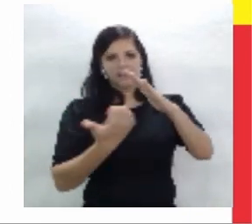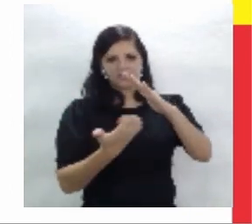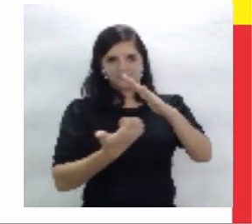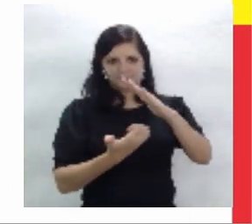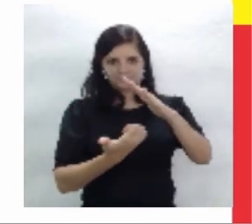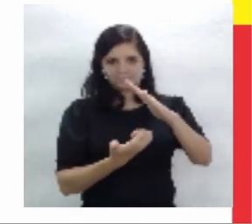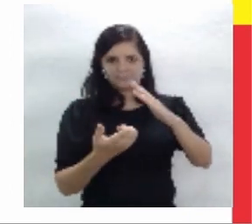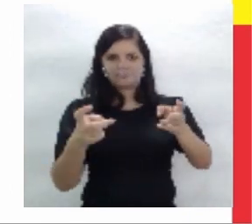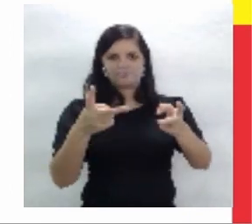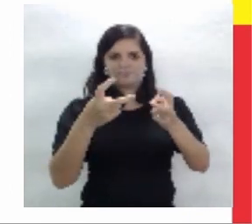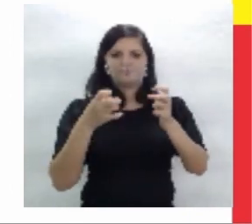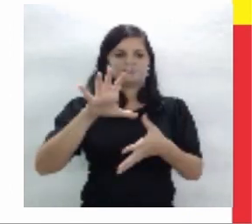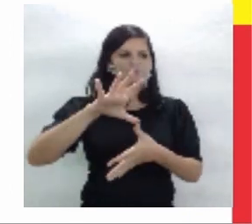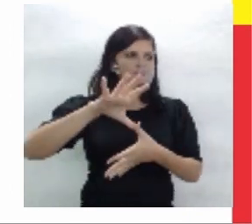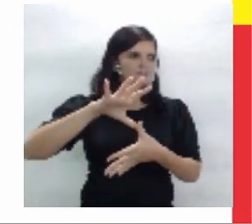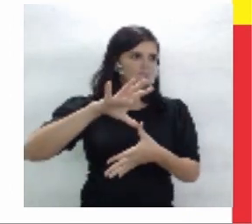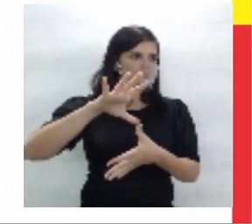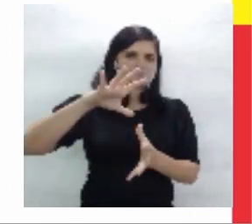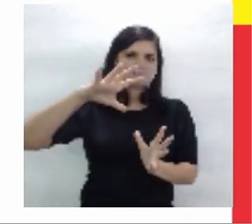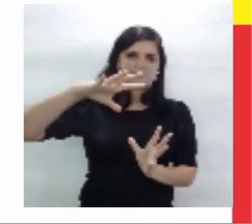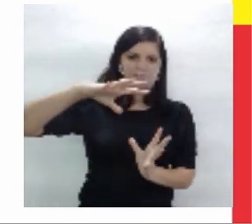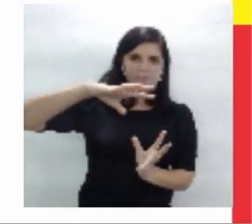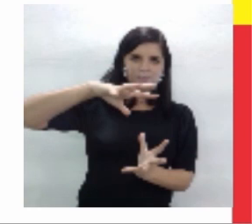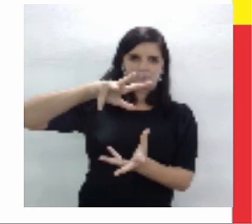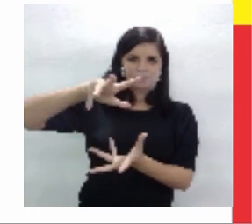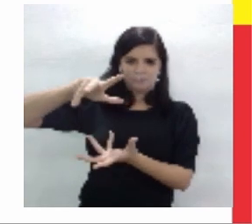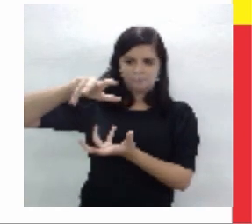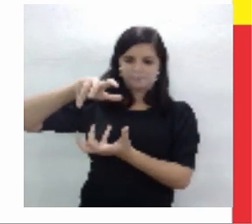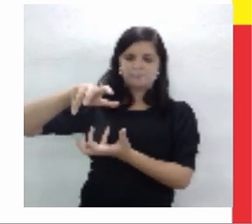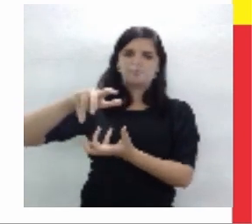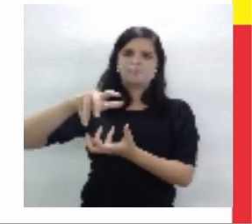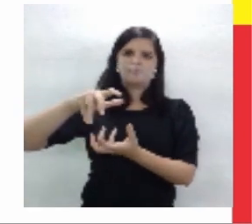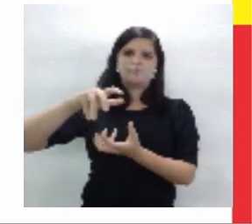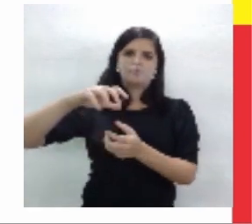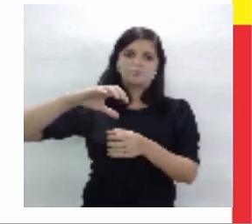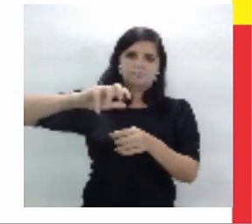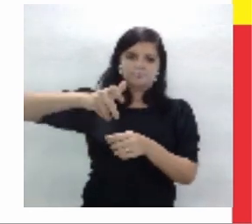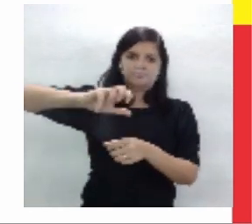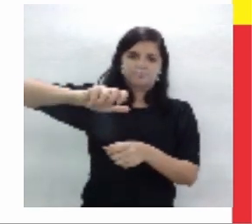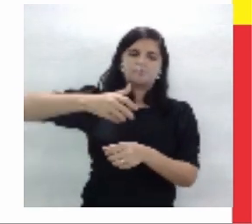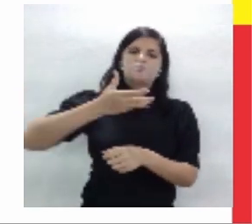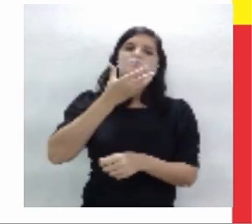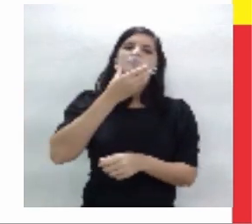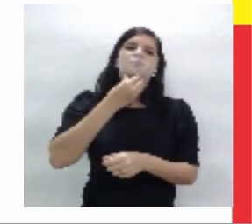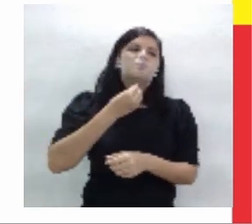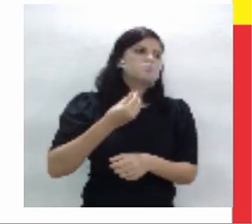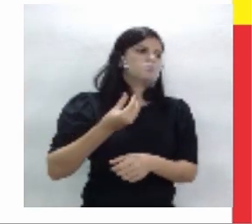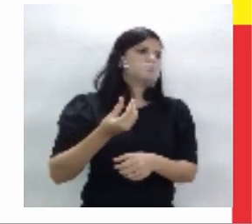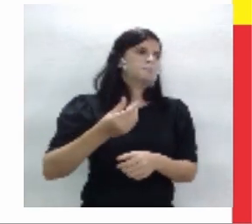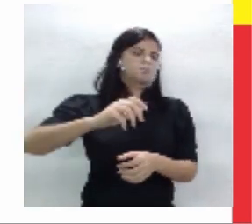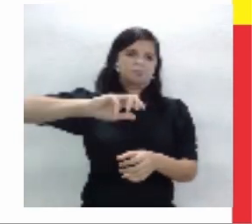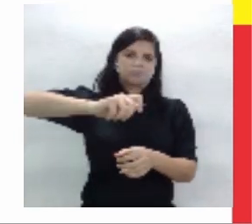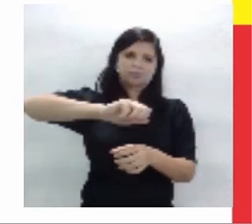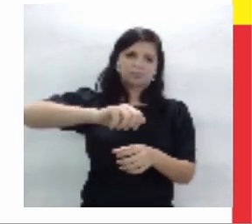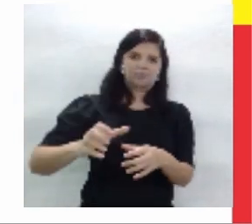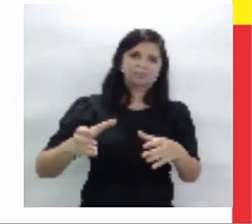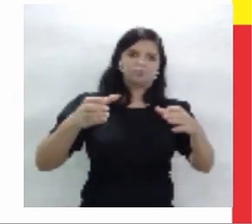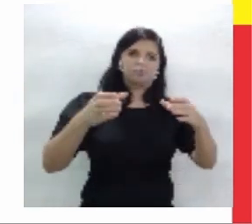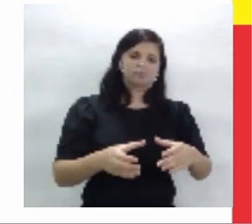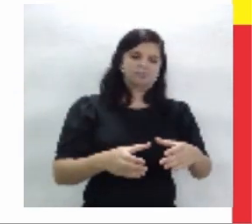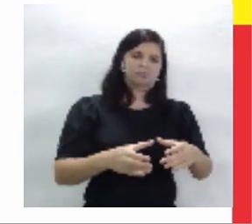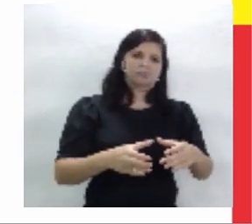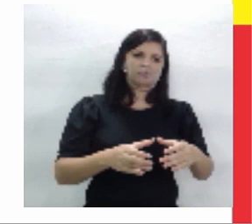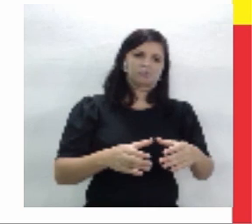você observa no mapa um homem, né, ilustrativo, a imagem é ilustrativa, abrindo a torneira de água,